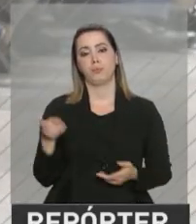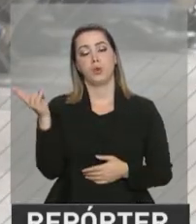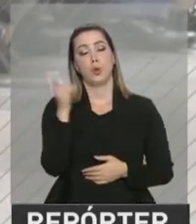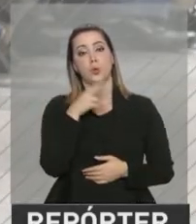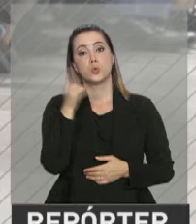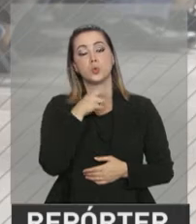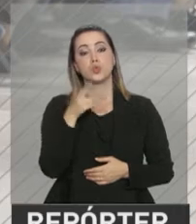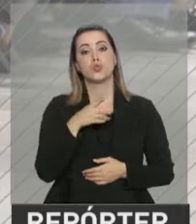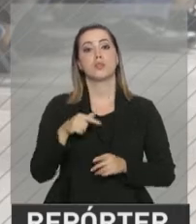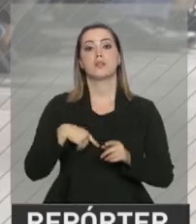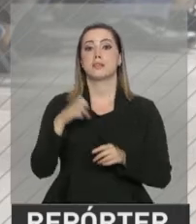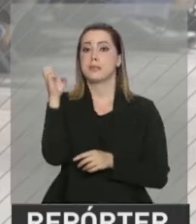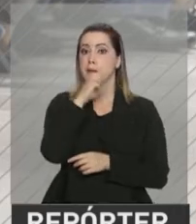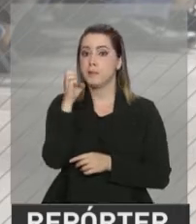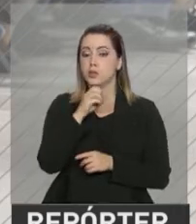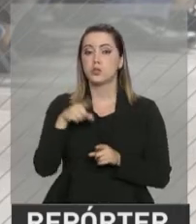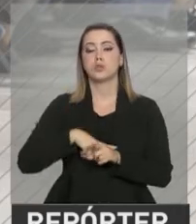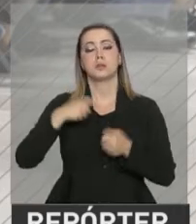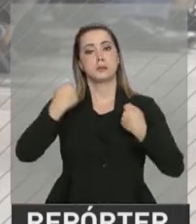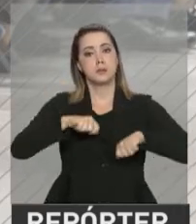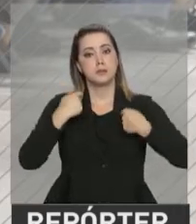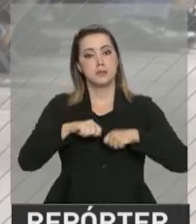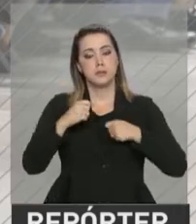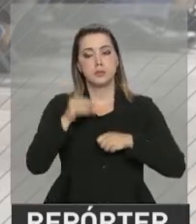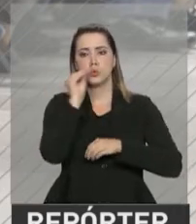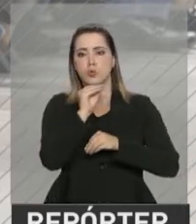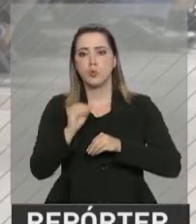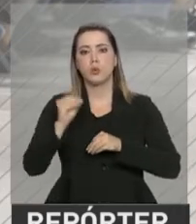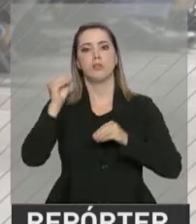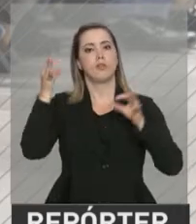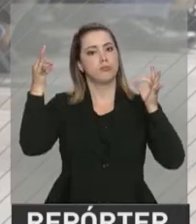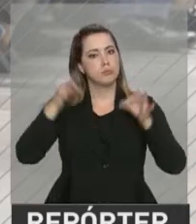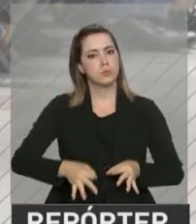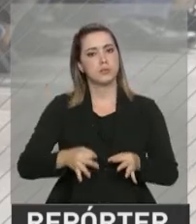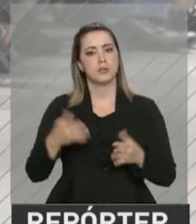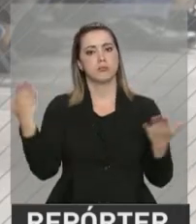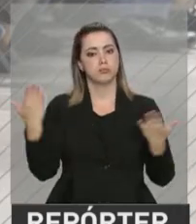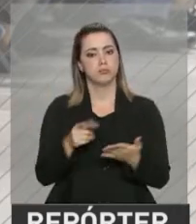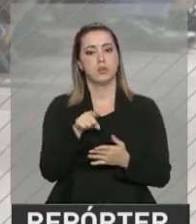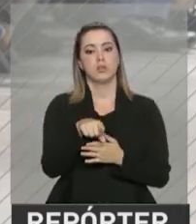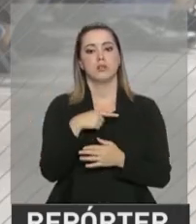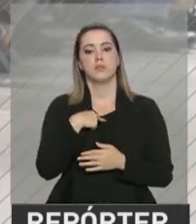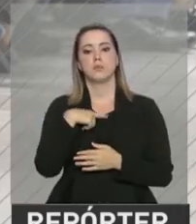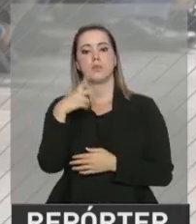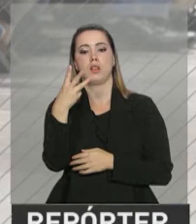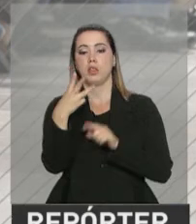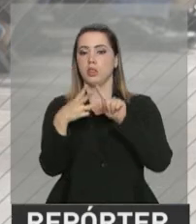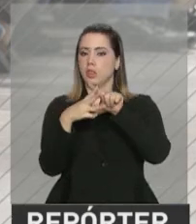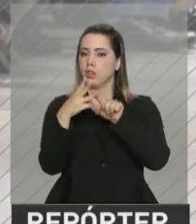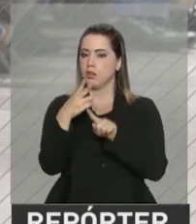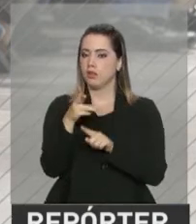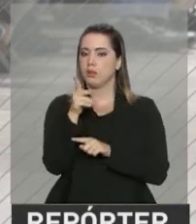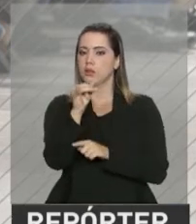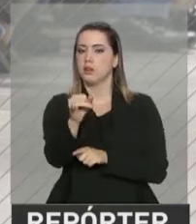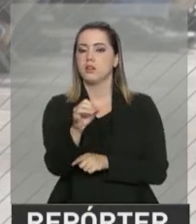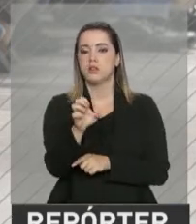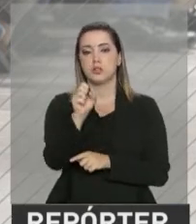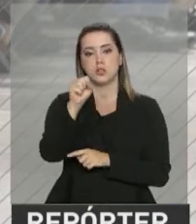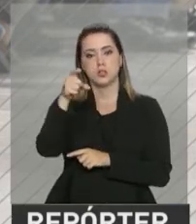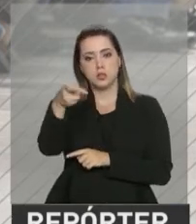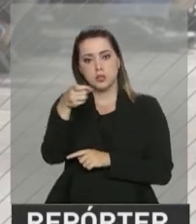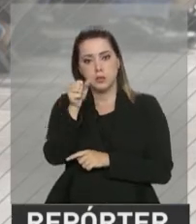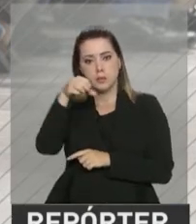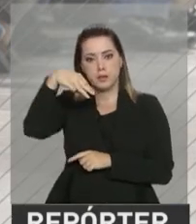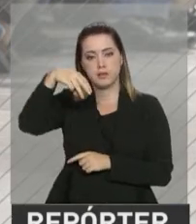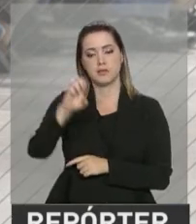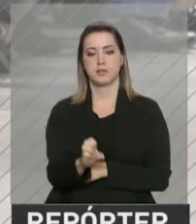emergências devem ser atendidas imediatamente exames de análises clínicas em até três dias consultas básicas como as